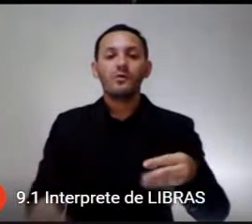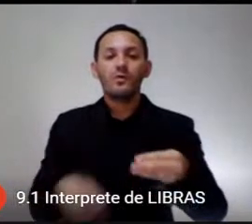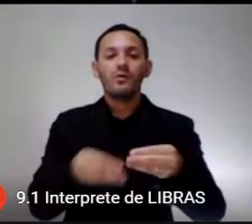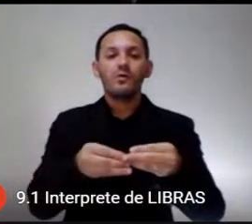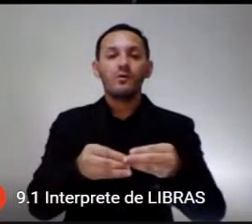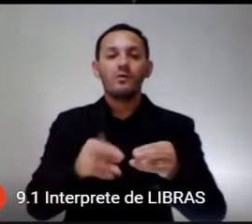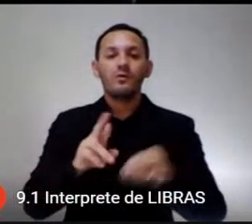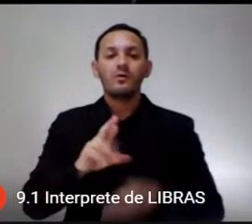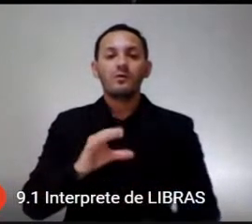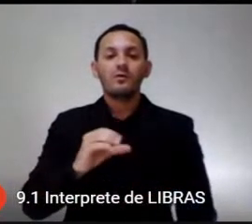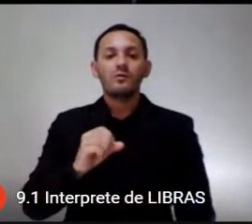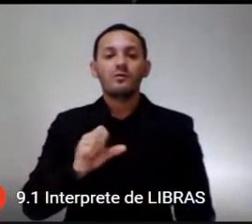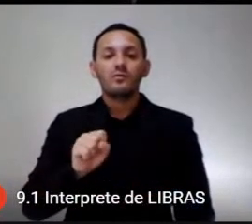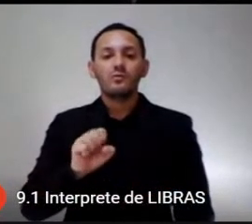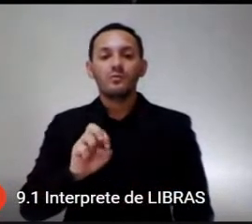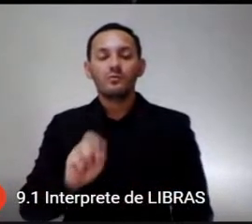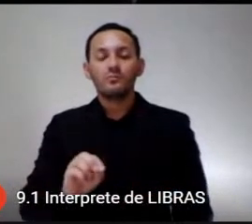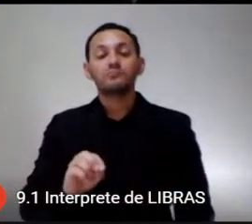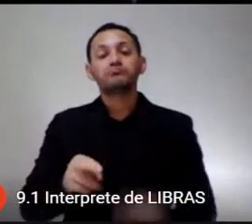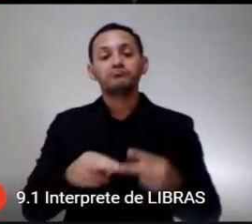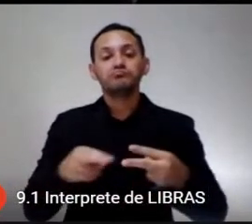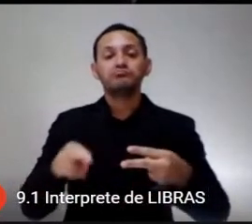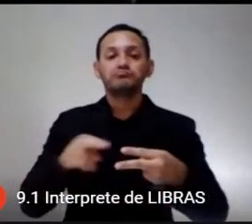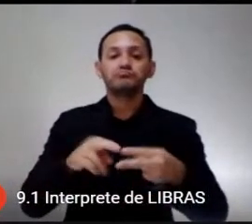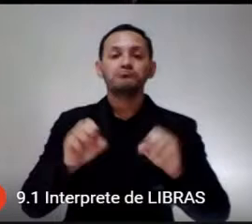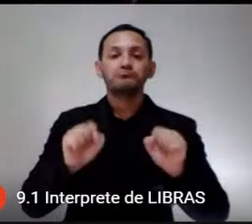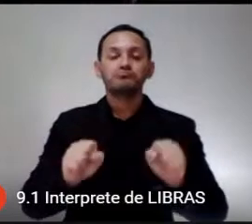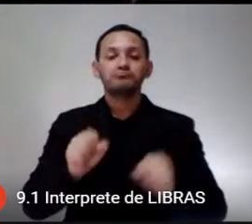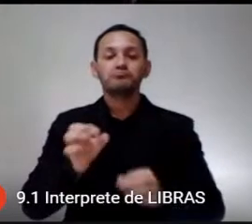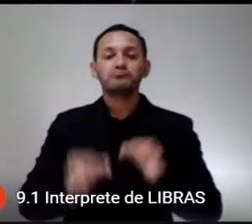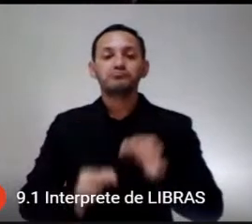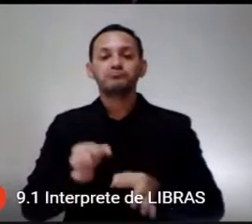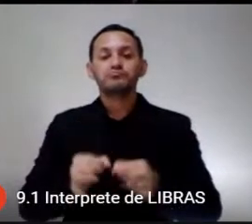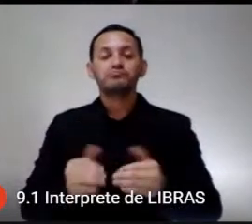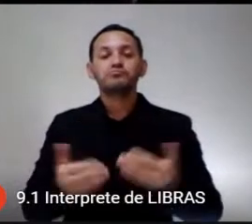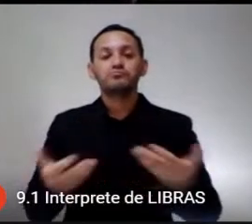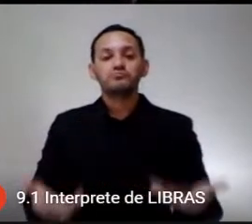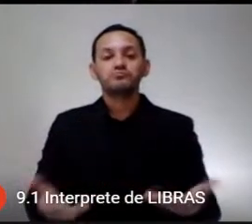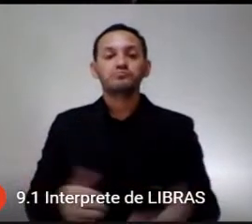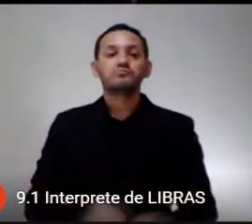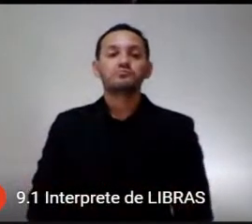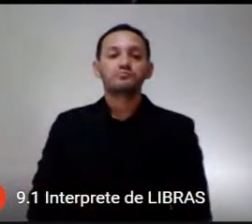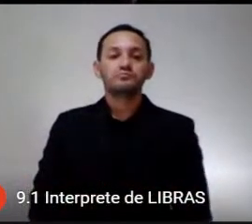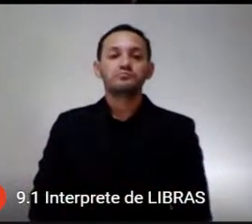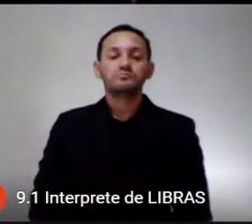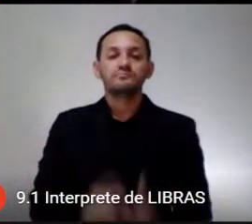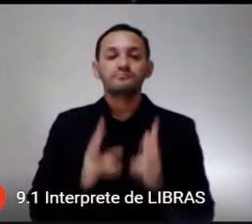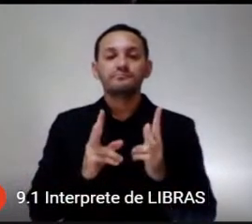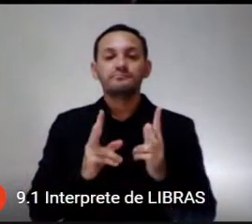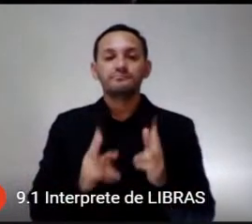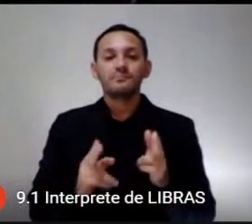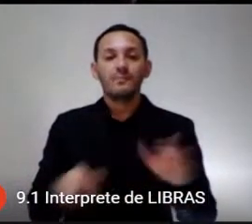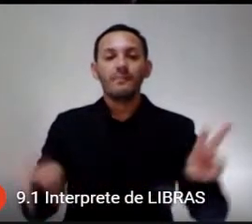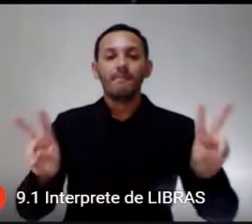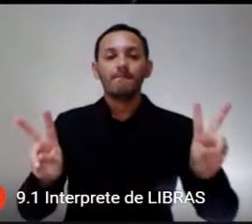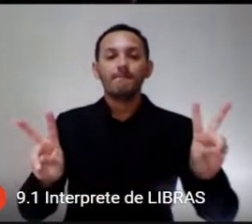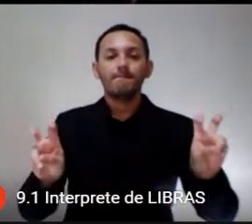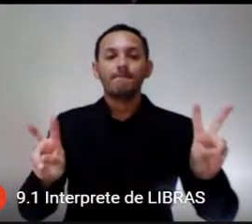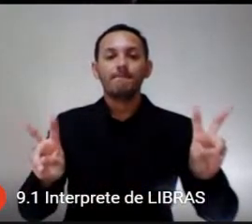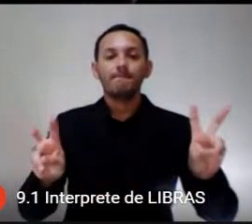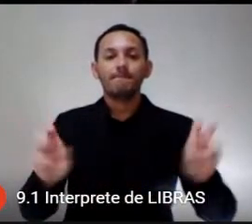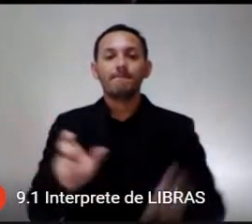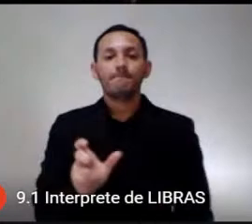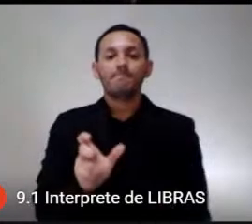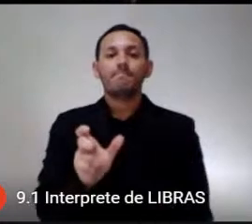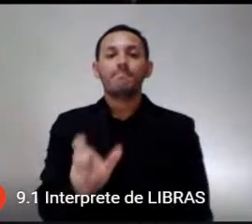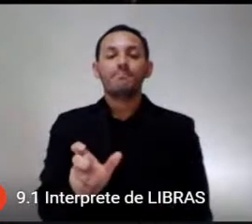que o deferir poderá recorrer qualquer delegado de partido político. E aí vem também a mesma expressão, o mesmo vocábulo,